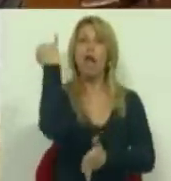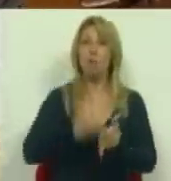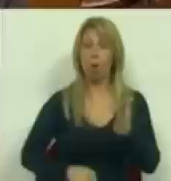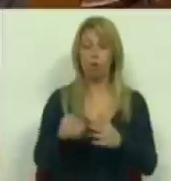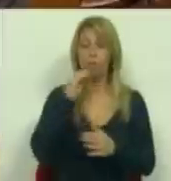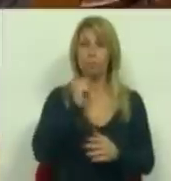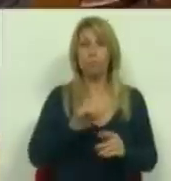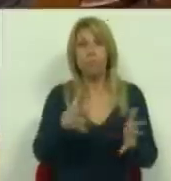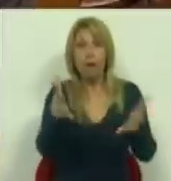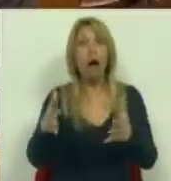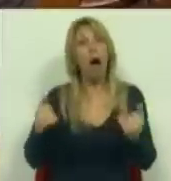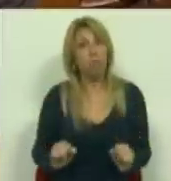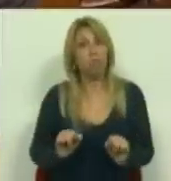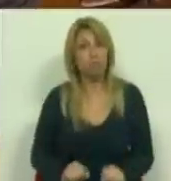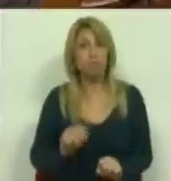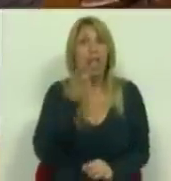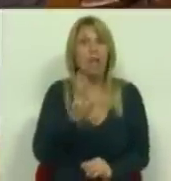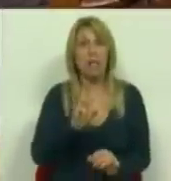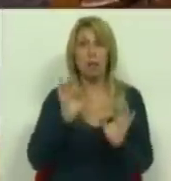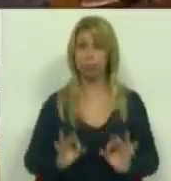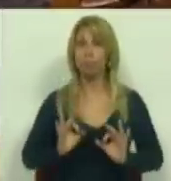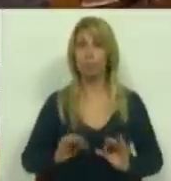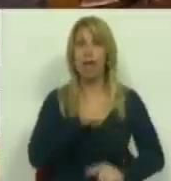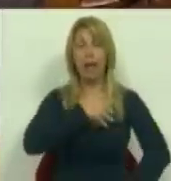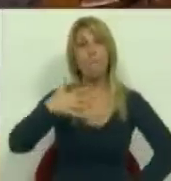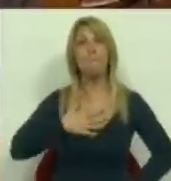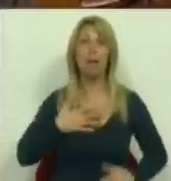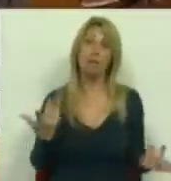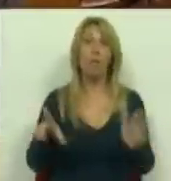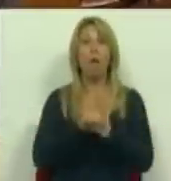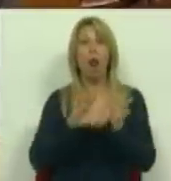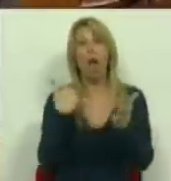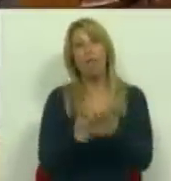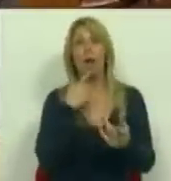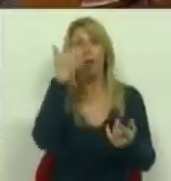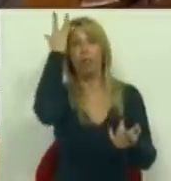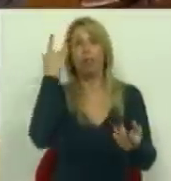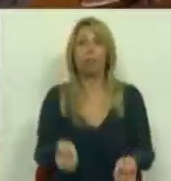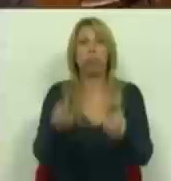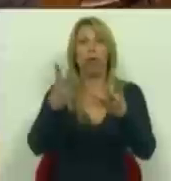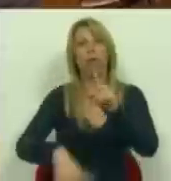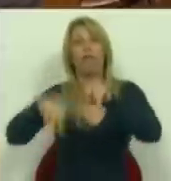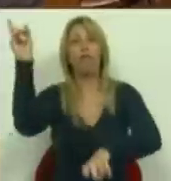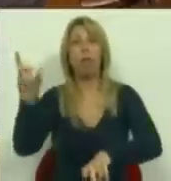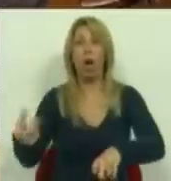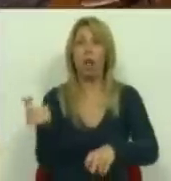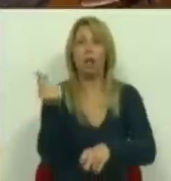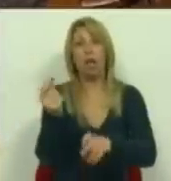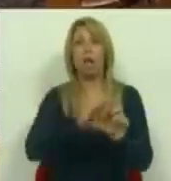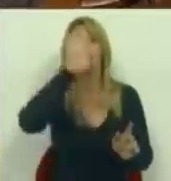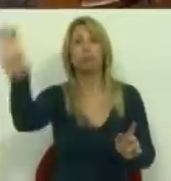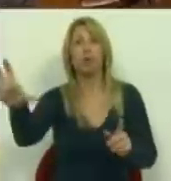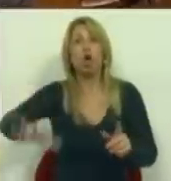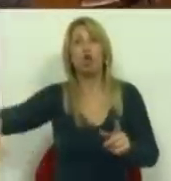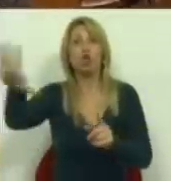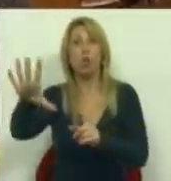existe a direção efetiva das empresas é uma lei que permeia a fuga de capitais para paraísos fiscais. Uma lei